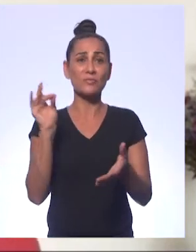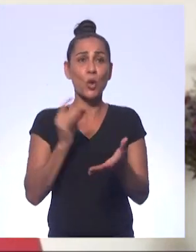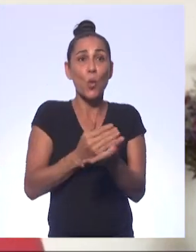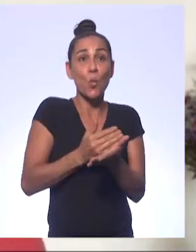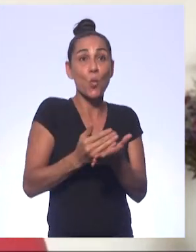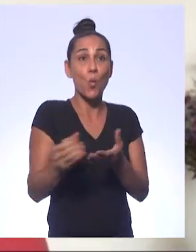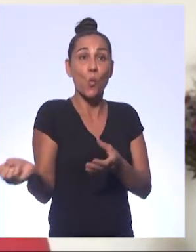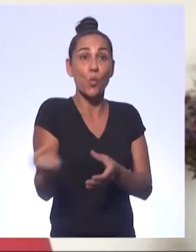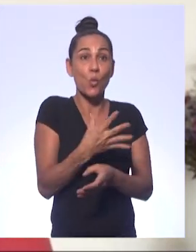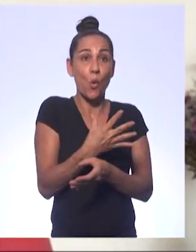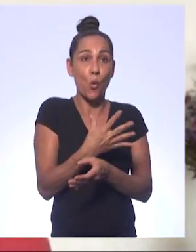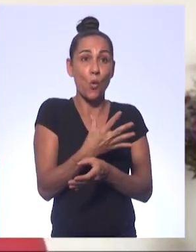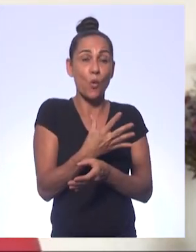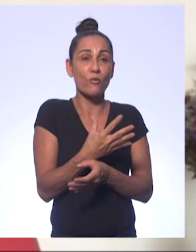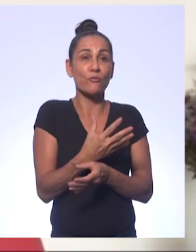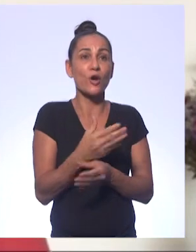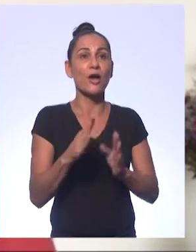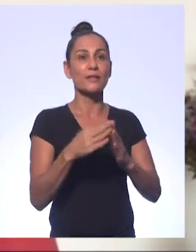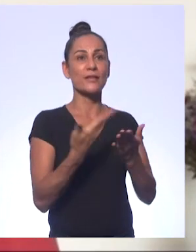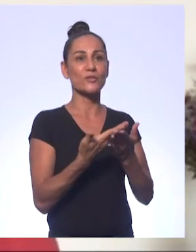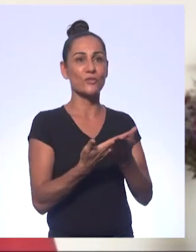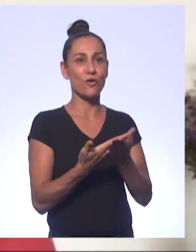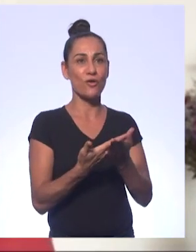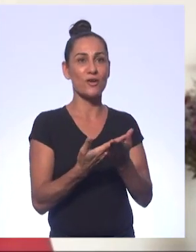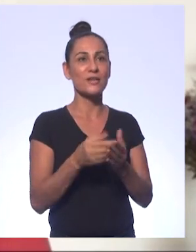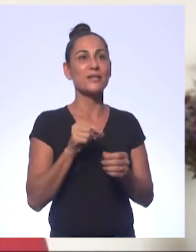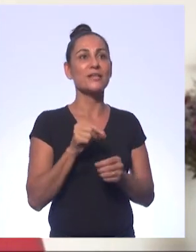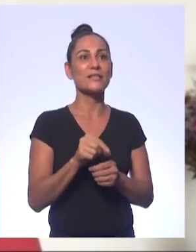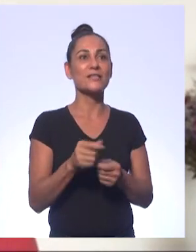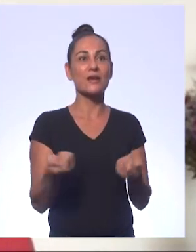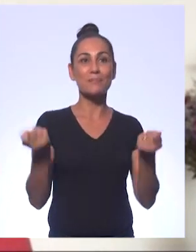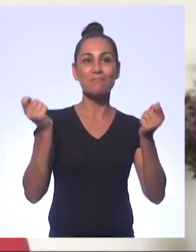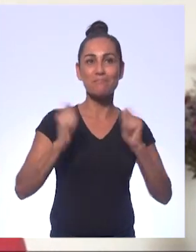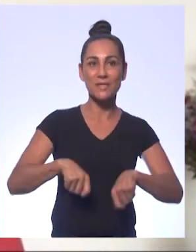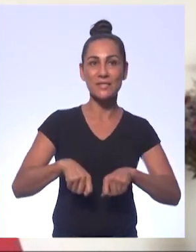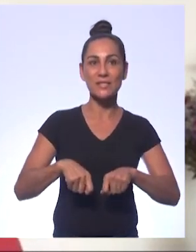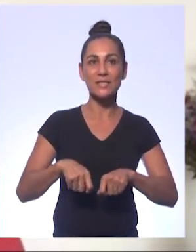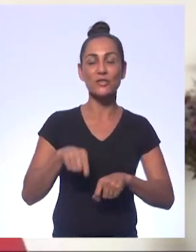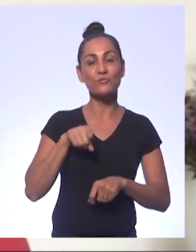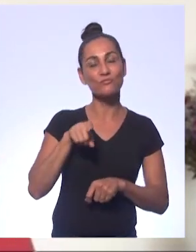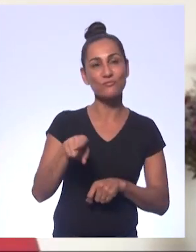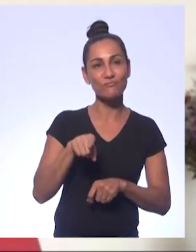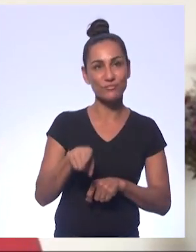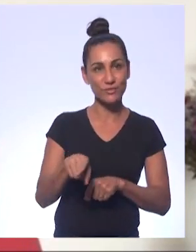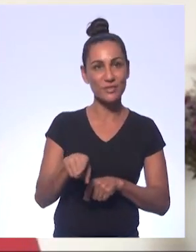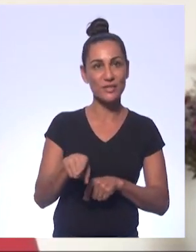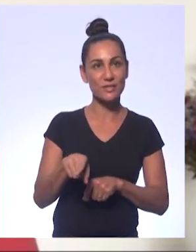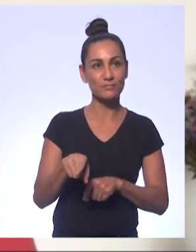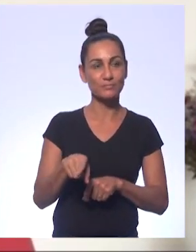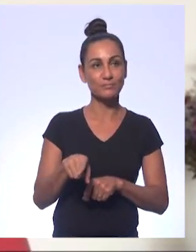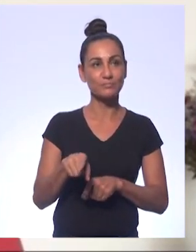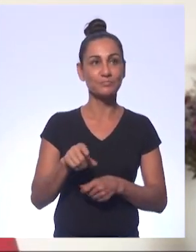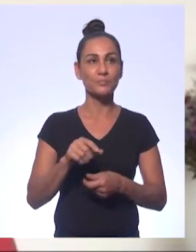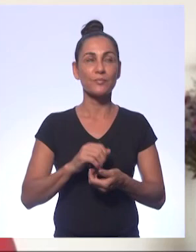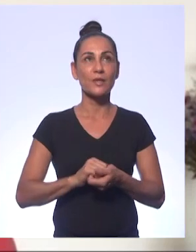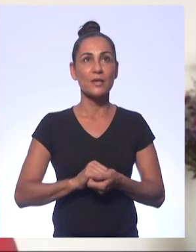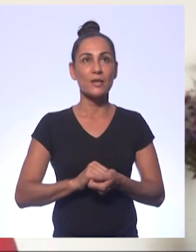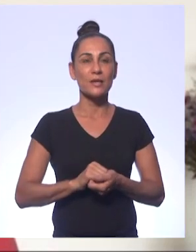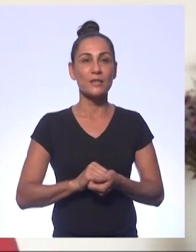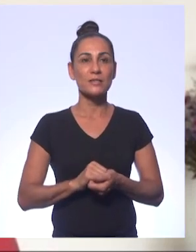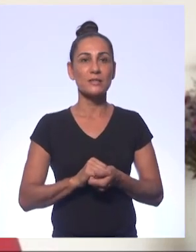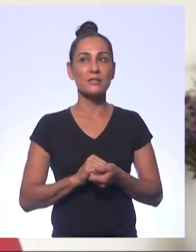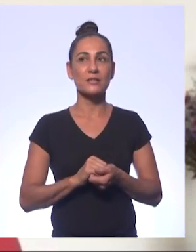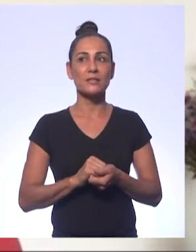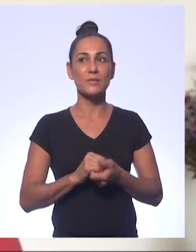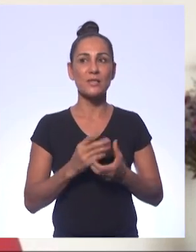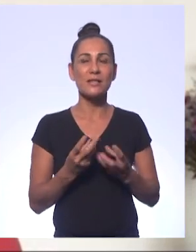nossas escolas. Inclusive, essa capacidade, não é, de você... essa